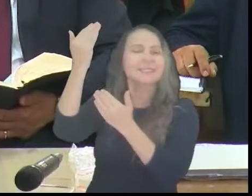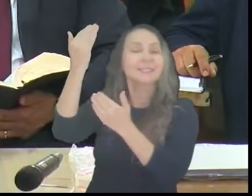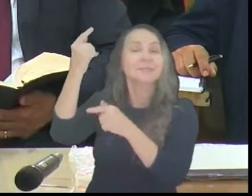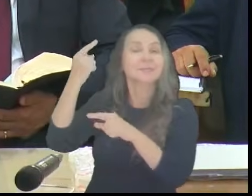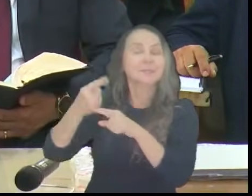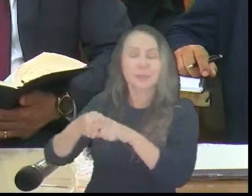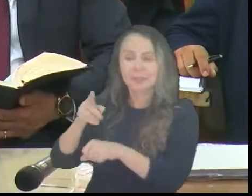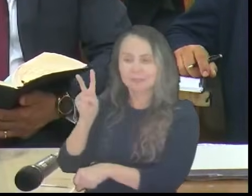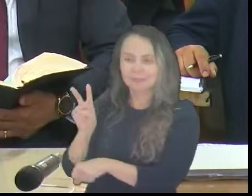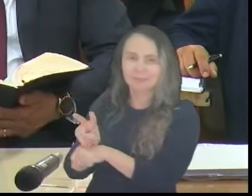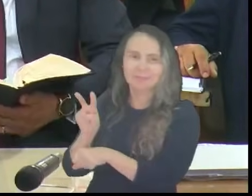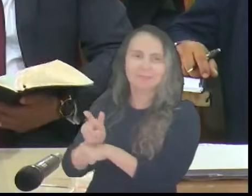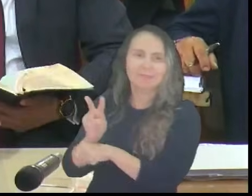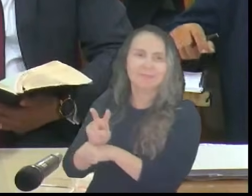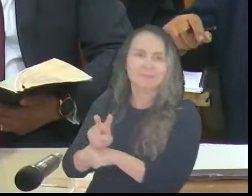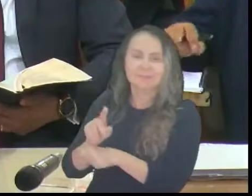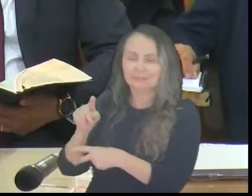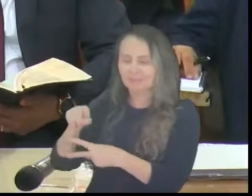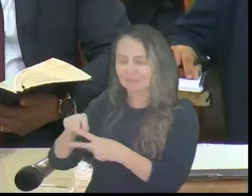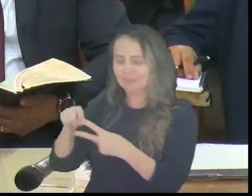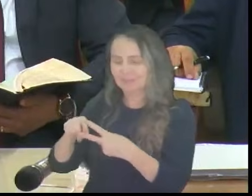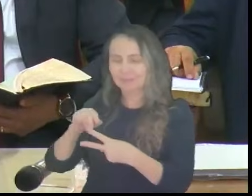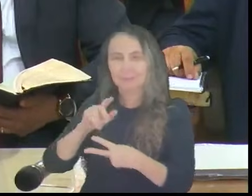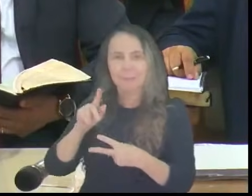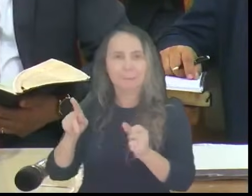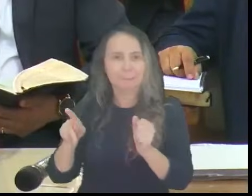livramento. Agora, interessante.